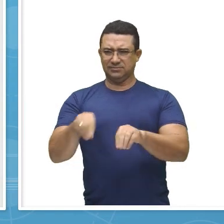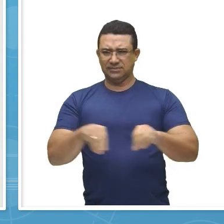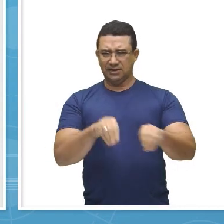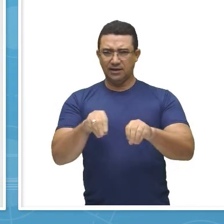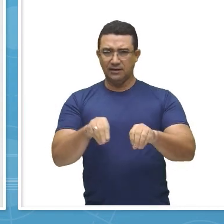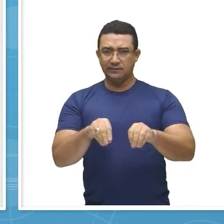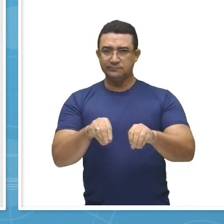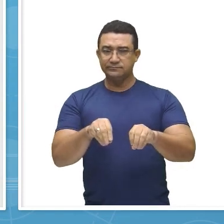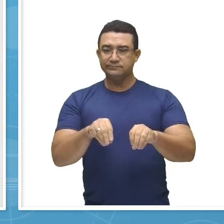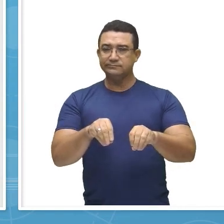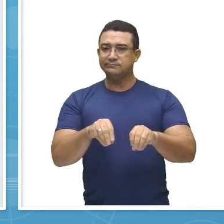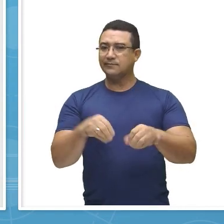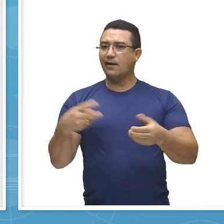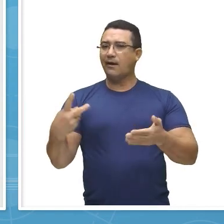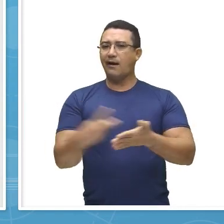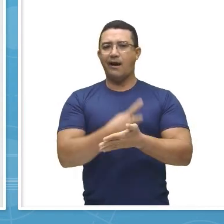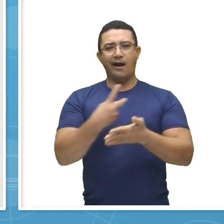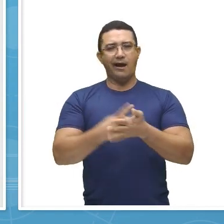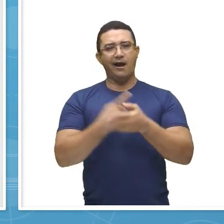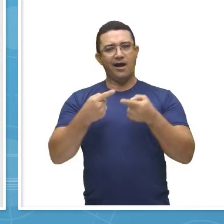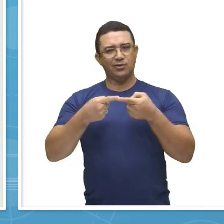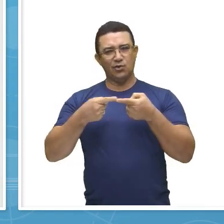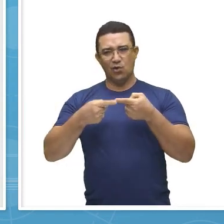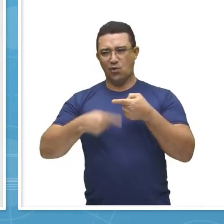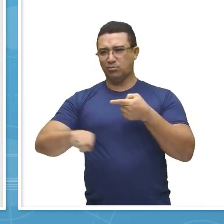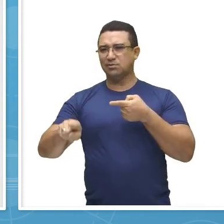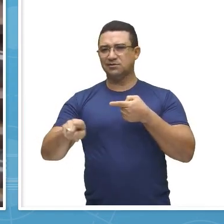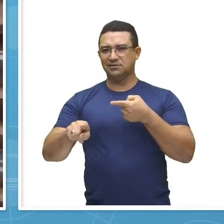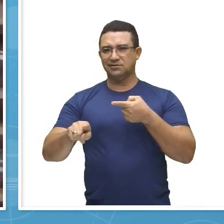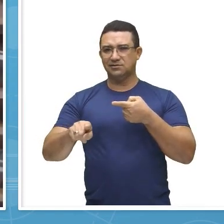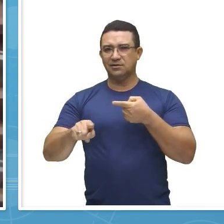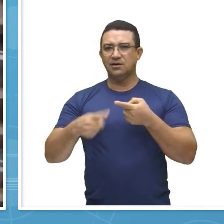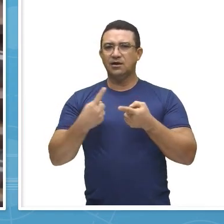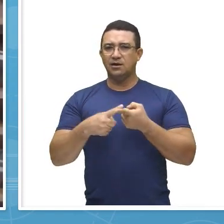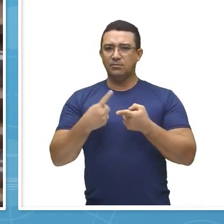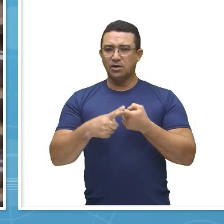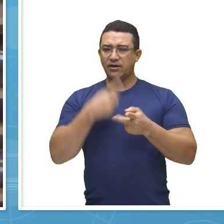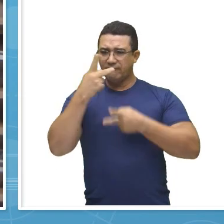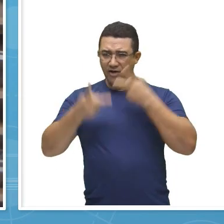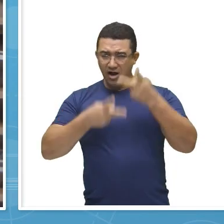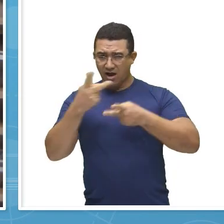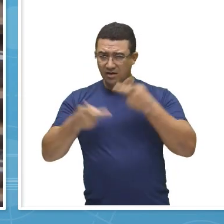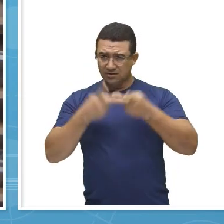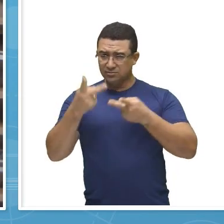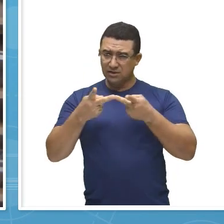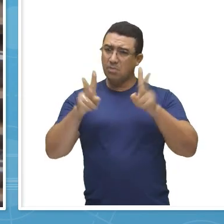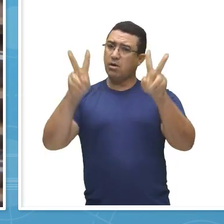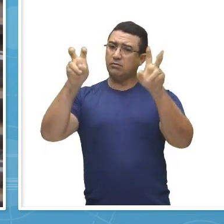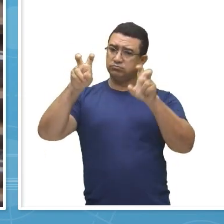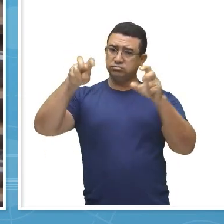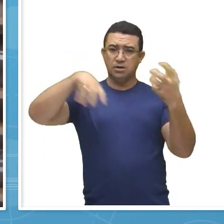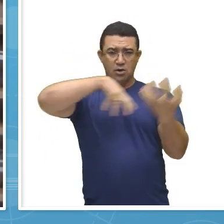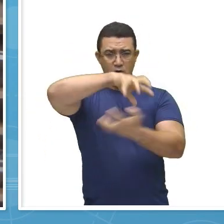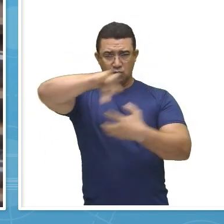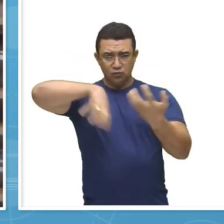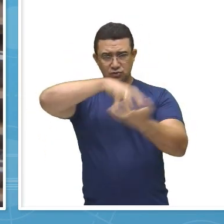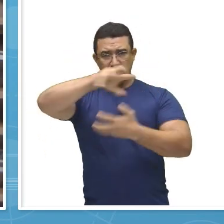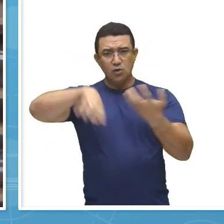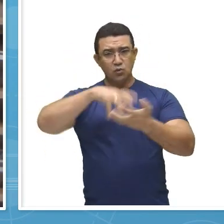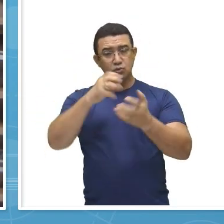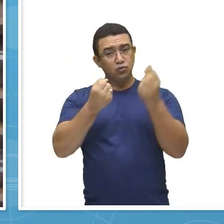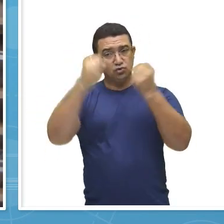vou ter um equívoco associado ao meu enunciado, que está falando da questão da Revolução Industrial, ou seja, da vida na